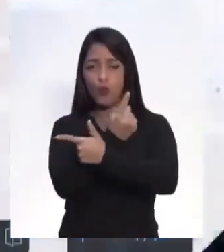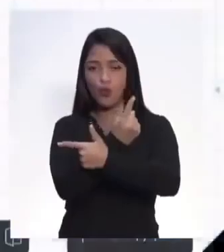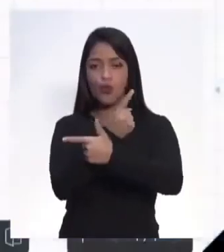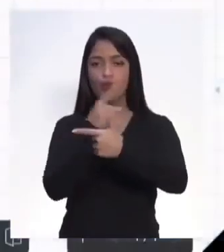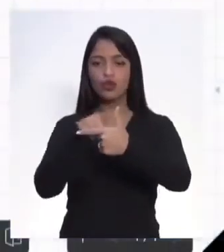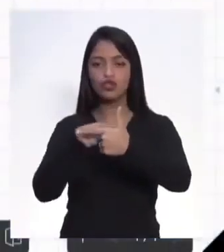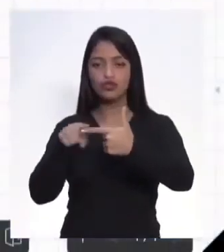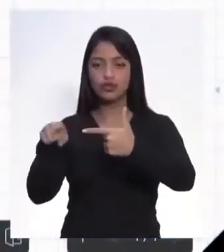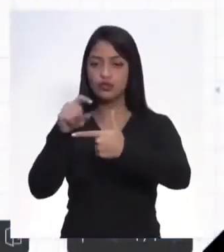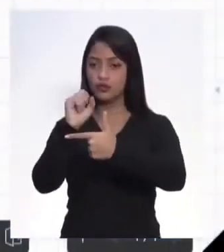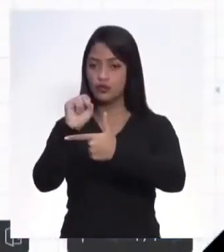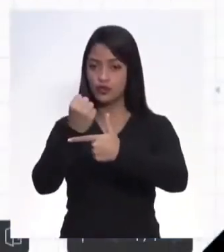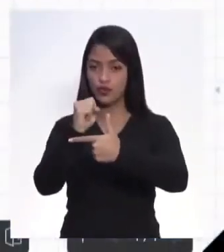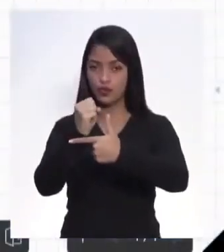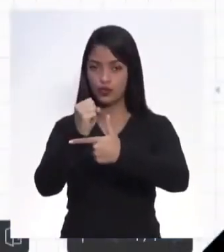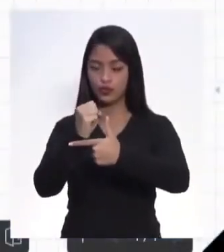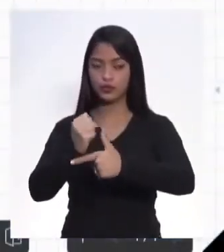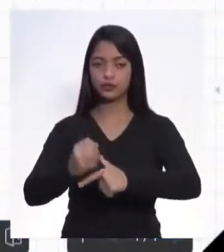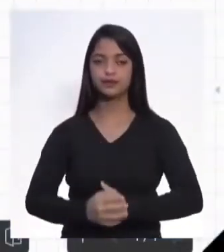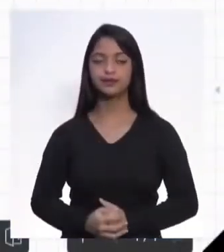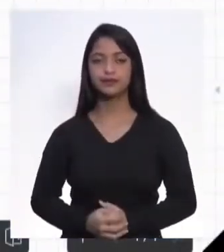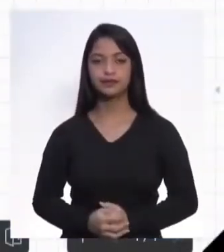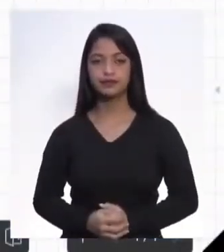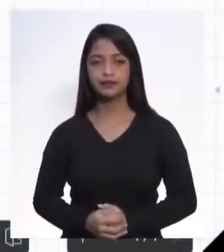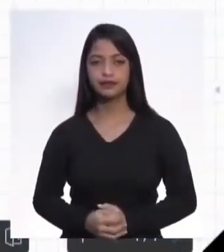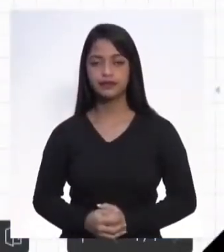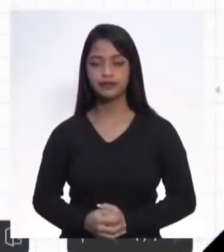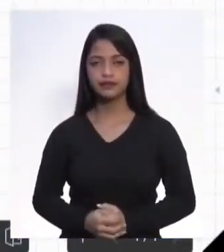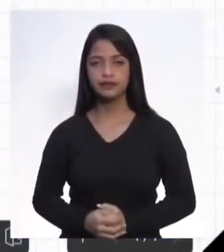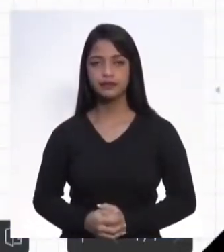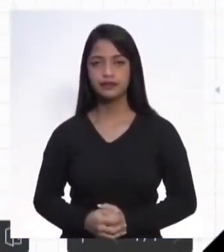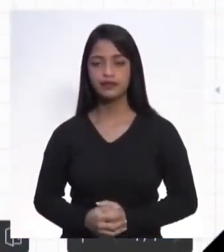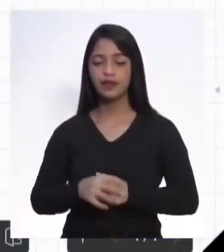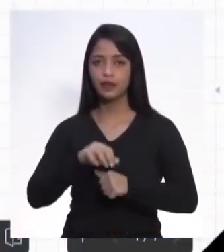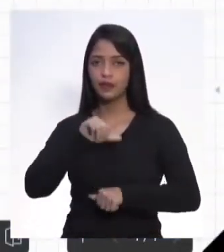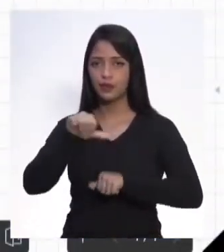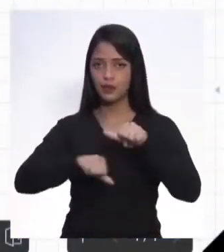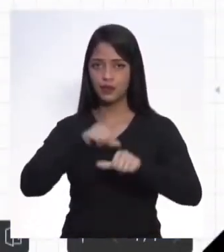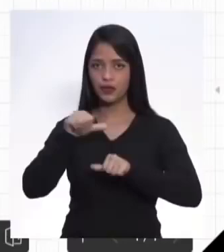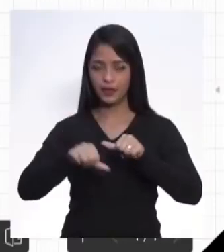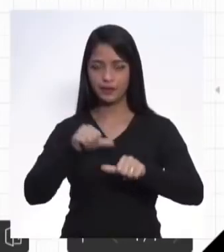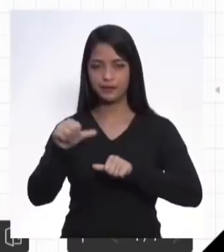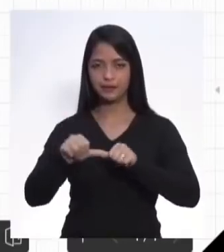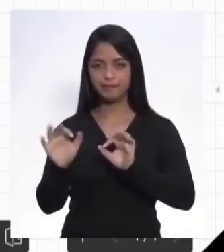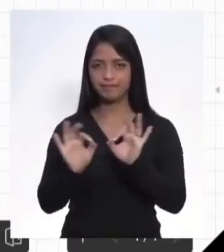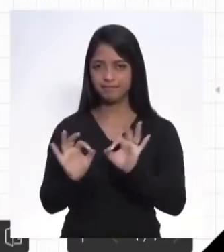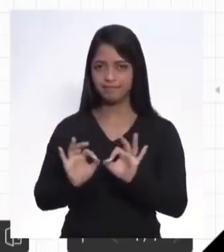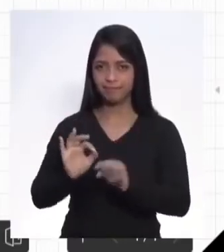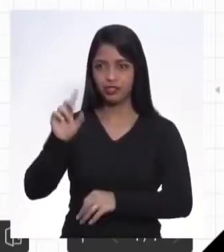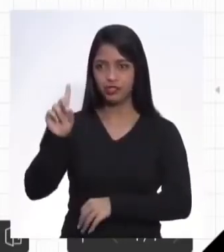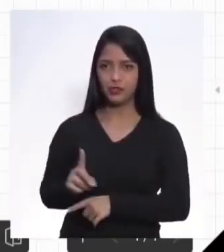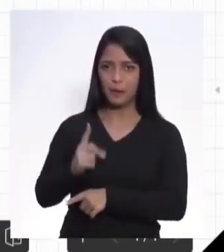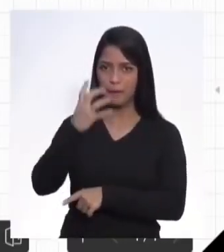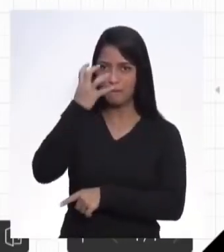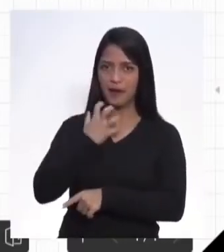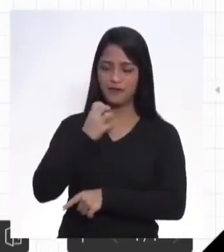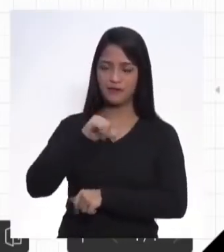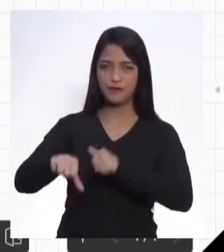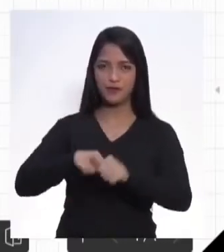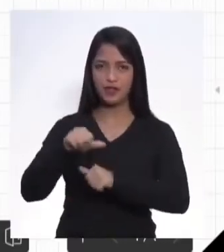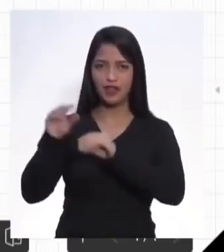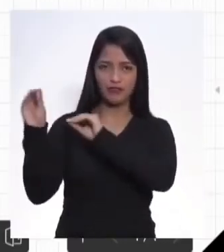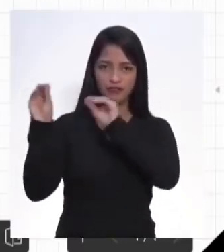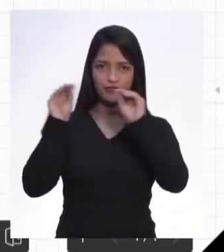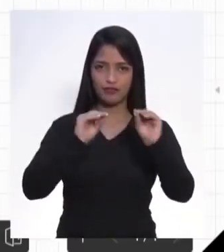ó, eu tenho 1, deixa eu ir mais para o meio, senão o diretor fica bravo comigo. Então, eu tenho 1 dividido por